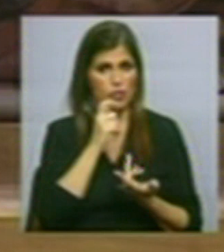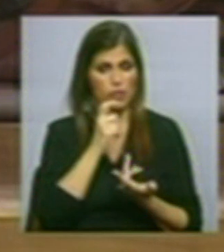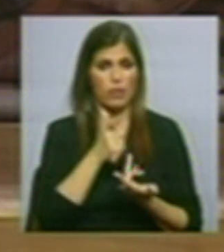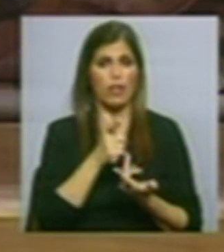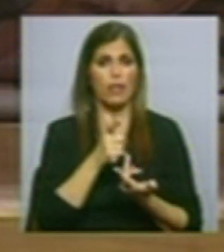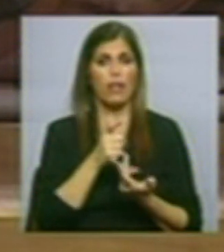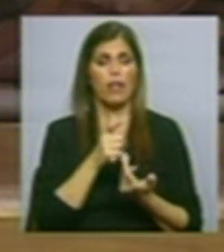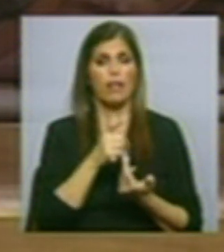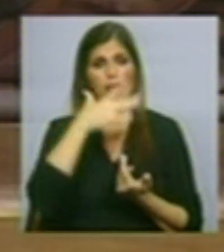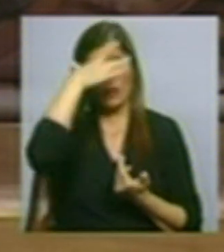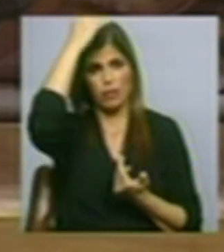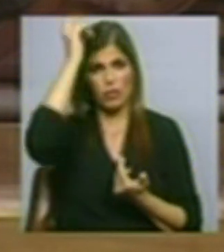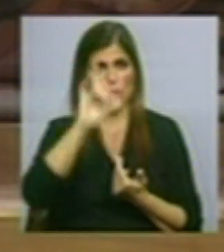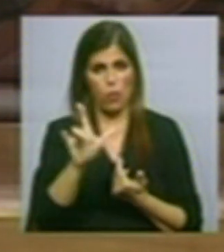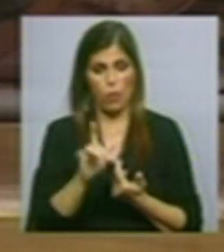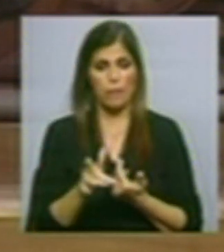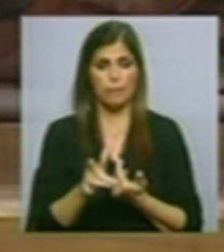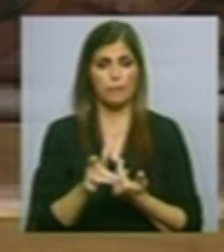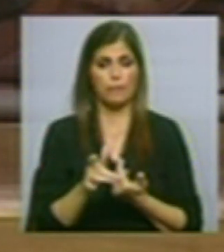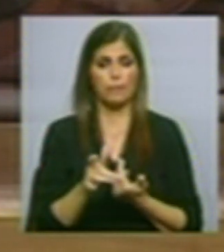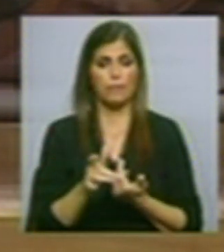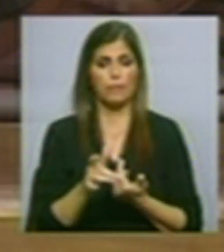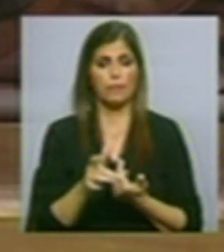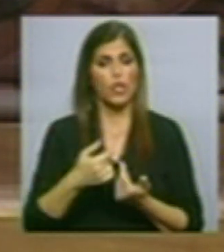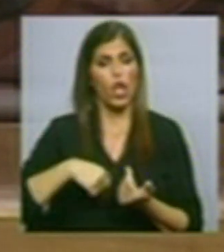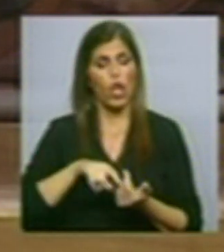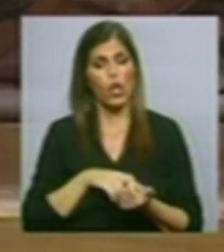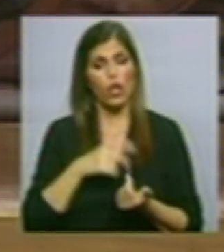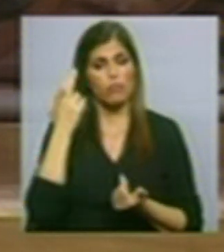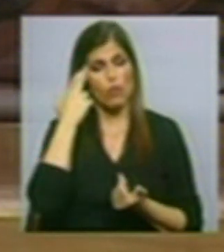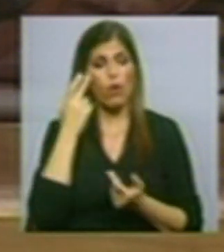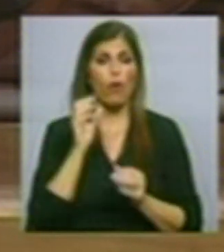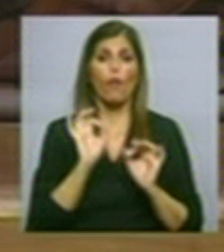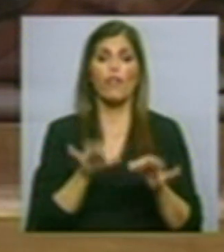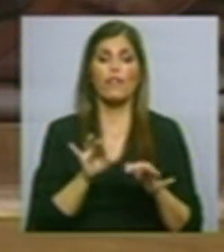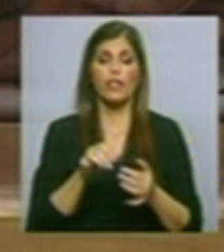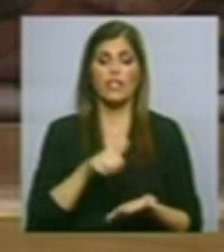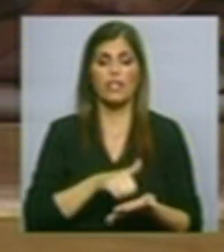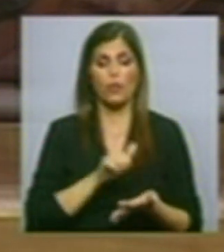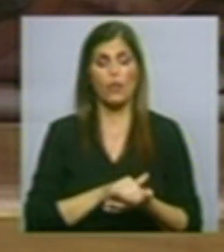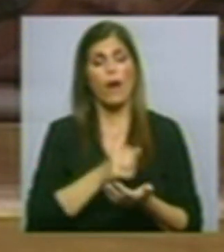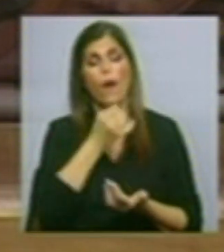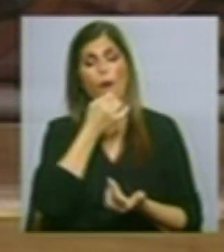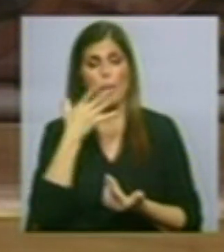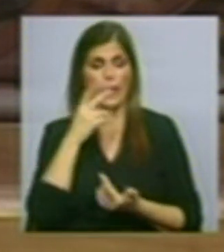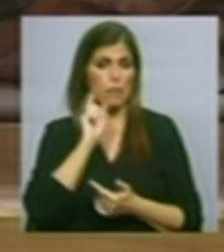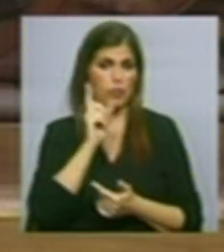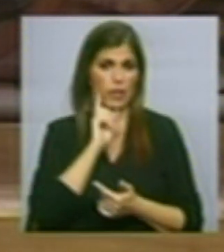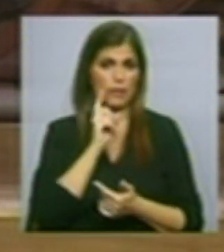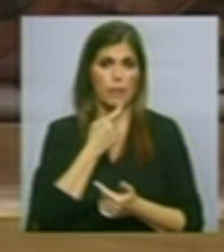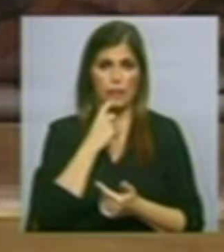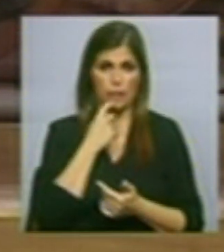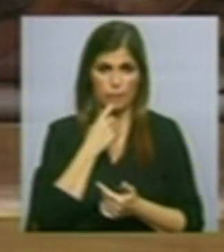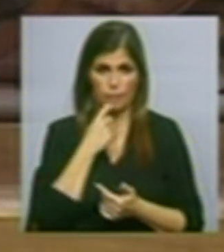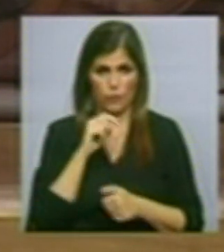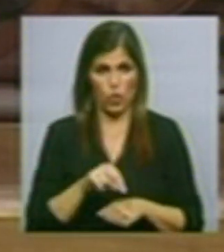Cardeal Patriarca de Lisboa, sinalamos o fim de uma ditadura numa manhã importante de abril. E